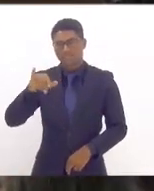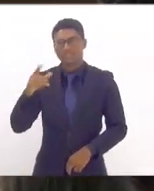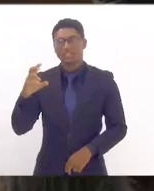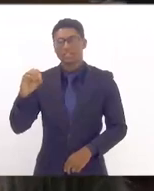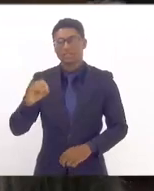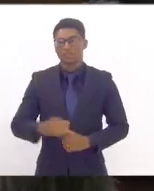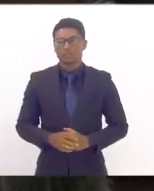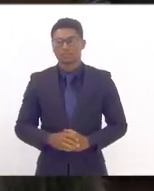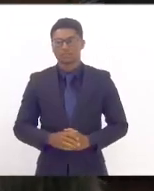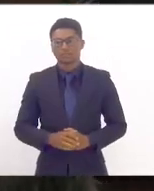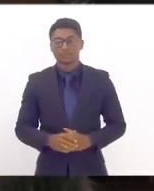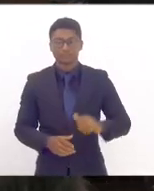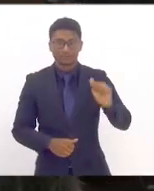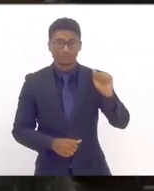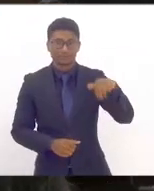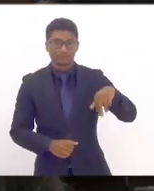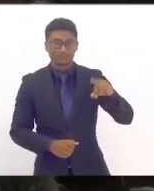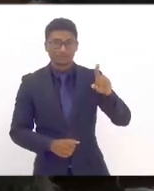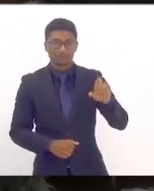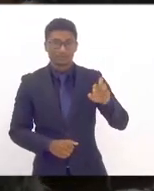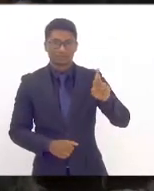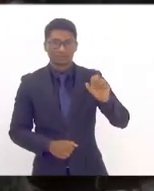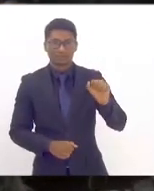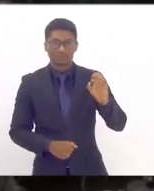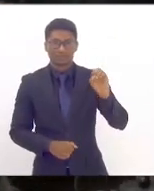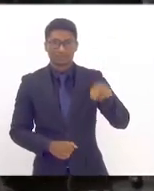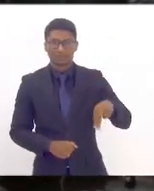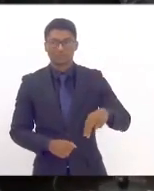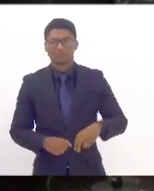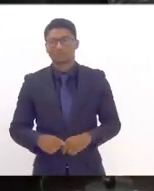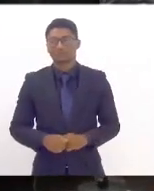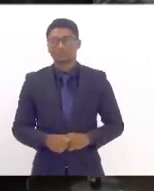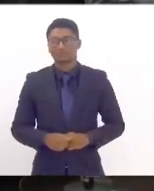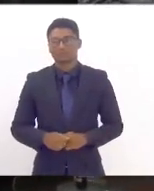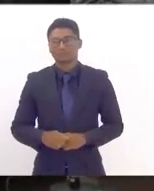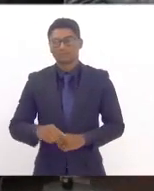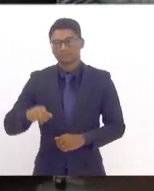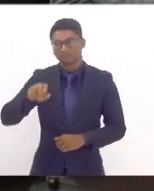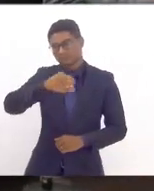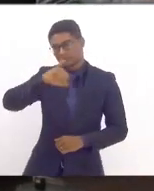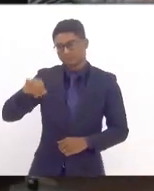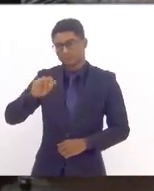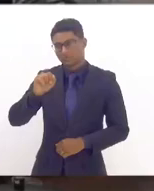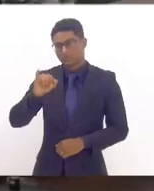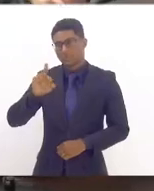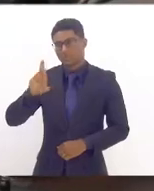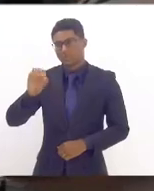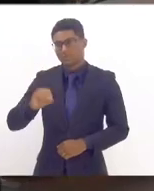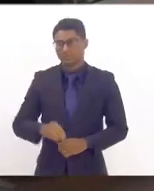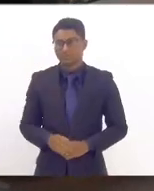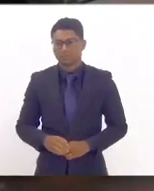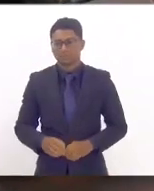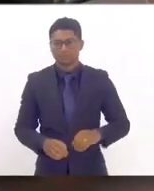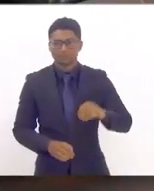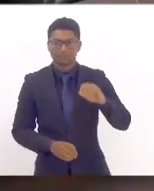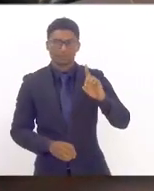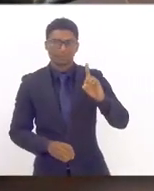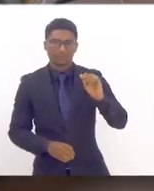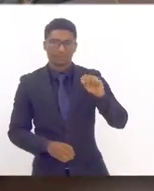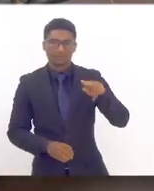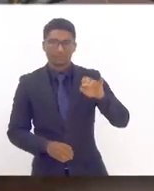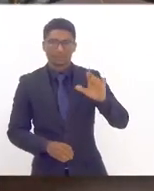Deputado Anderson Moraes Deputado Coronel Jairo Daniel librelon e o nosso Carlos